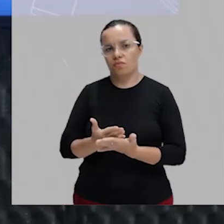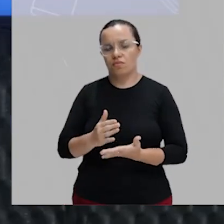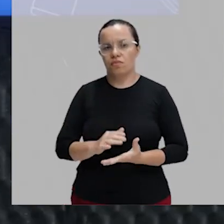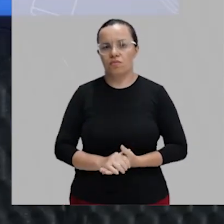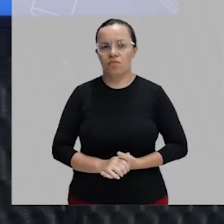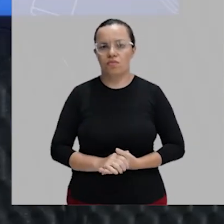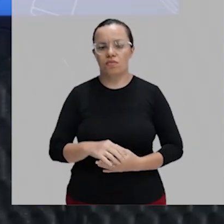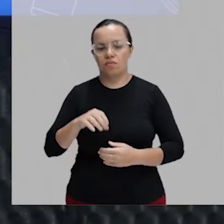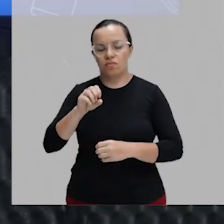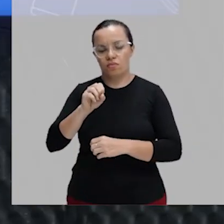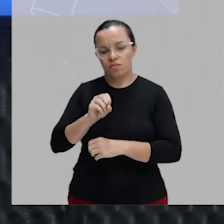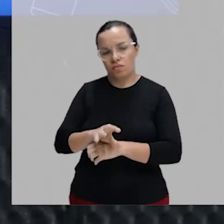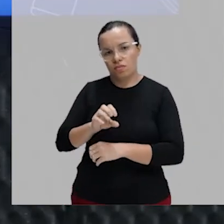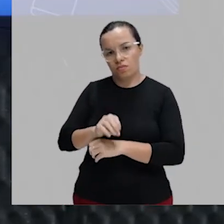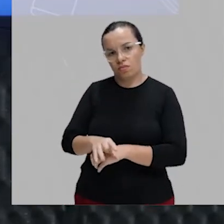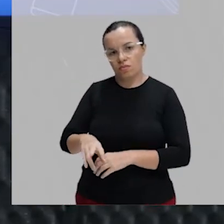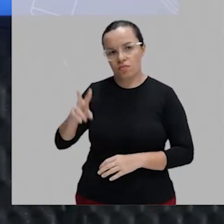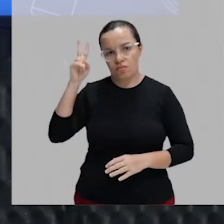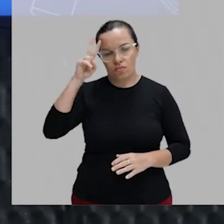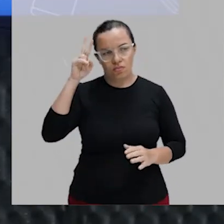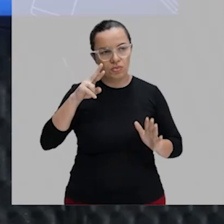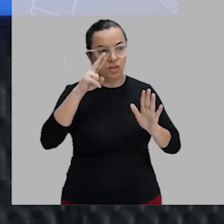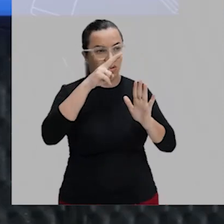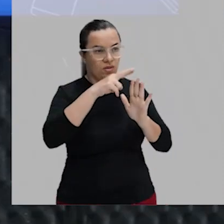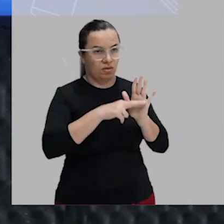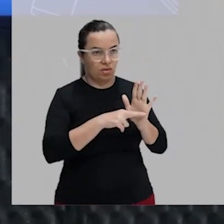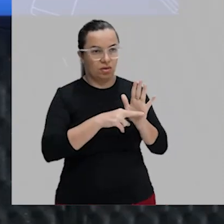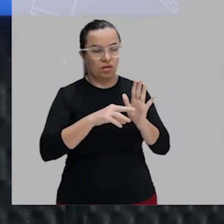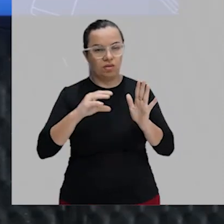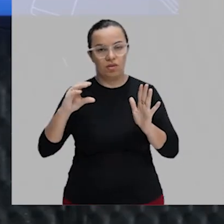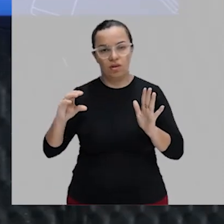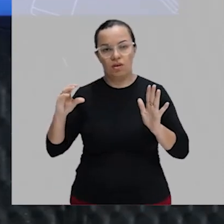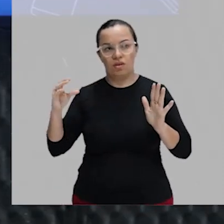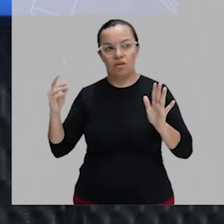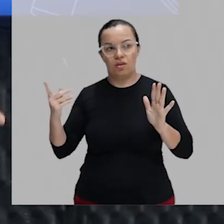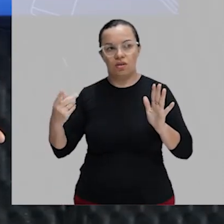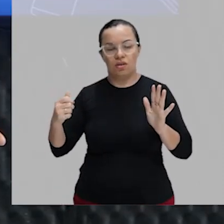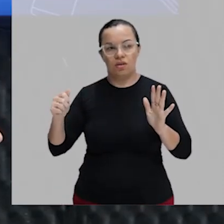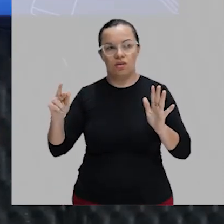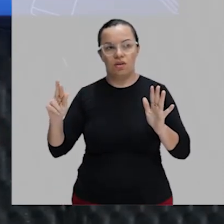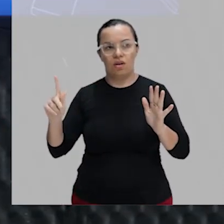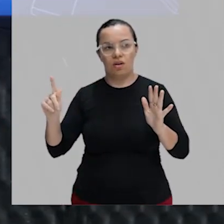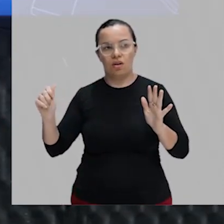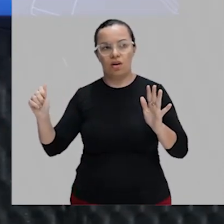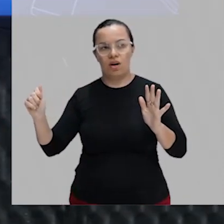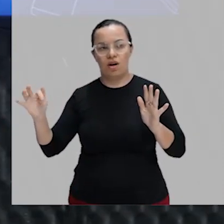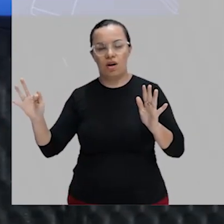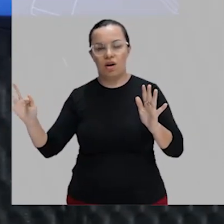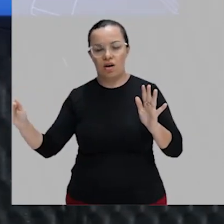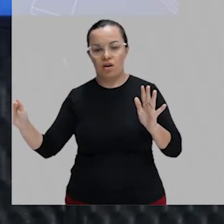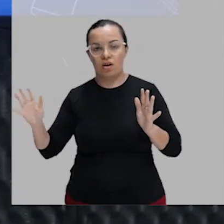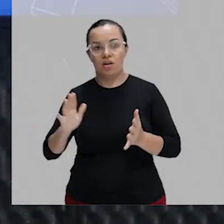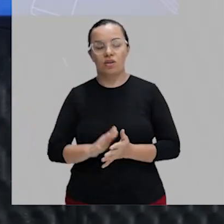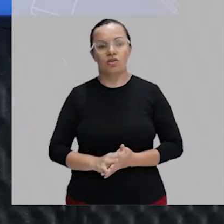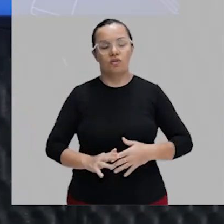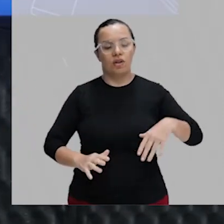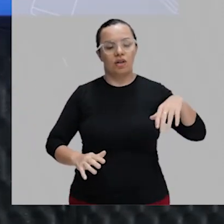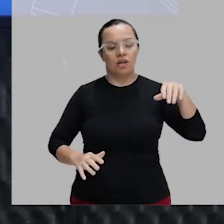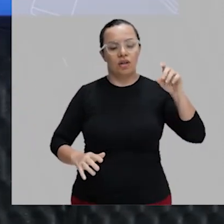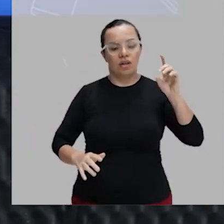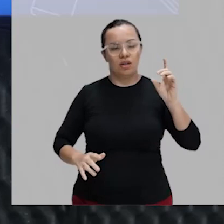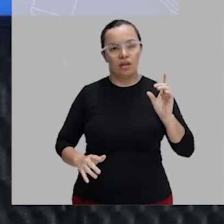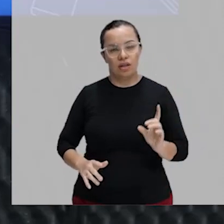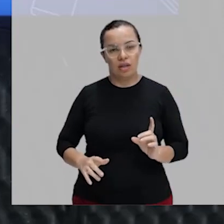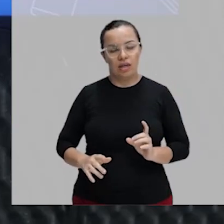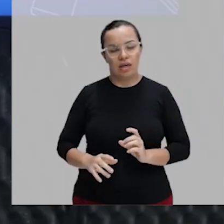que eu quero dar para vocês é você lembrar da regra de Chargaff. Se eu tiver adenina no lado, se for no RNA, vai